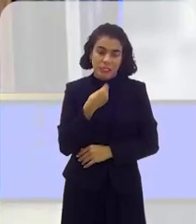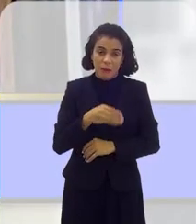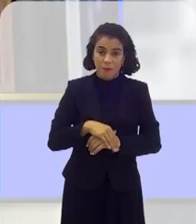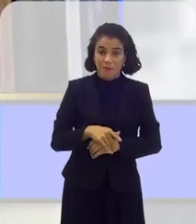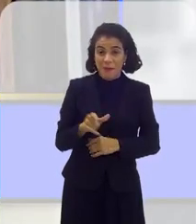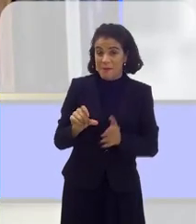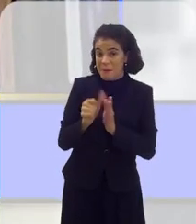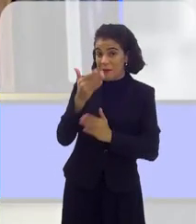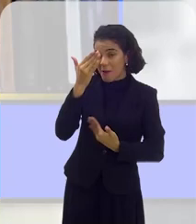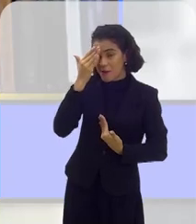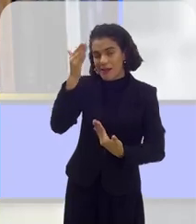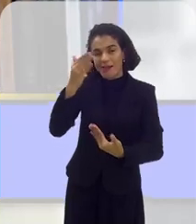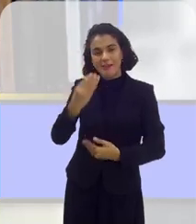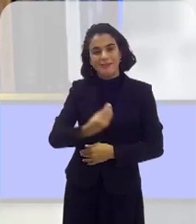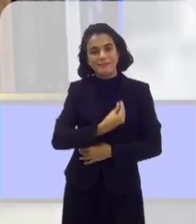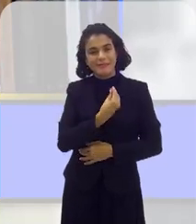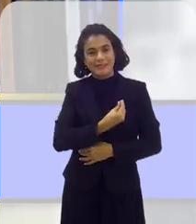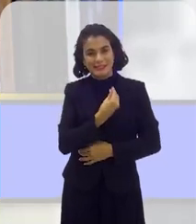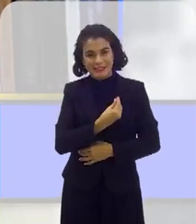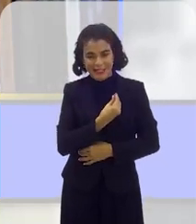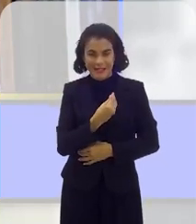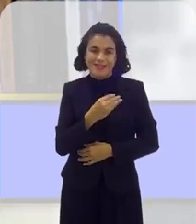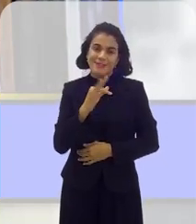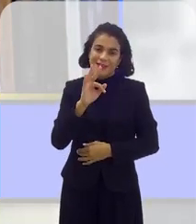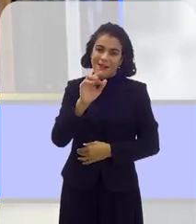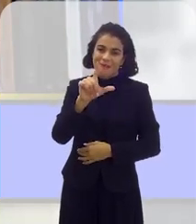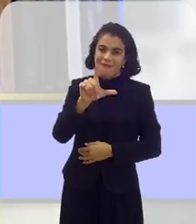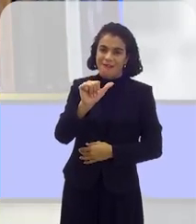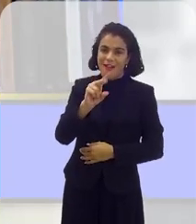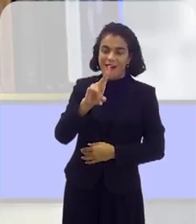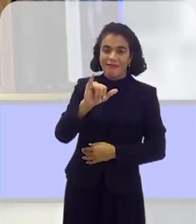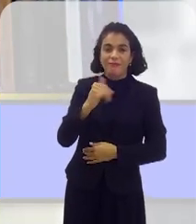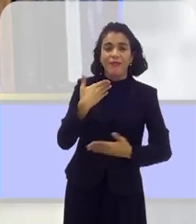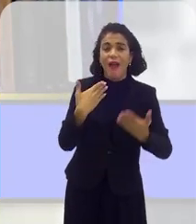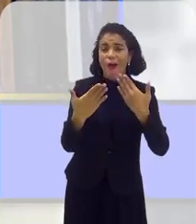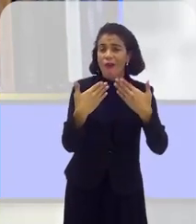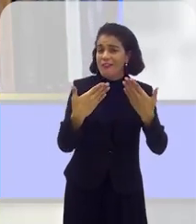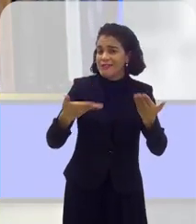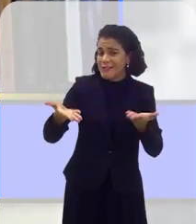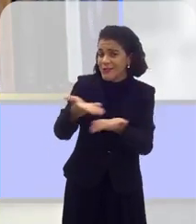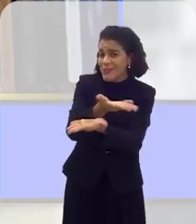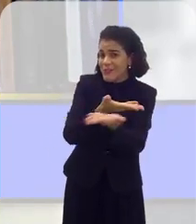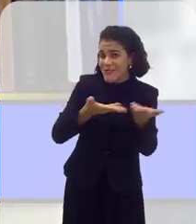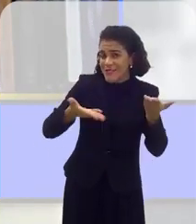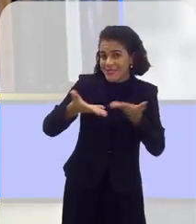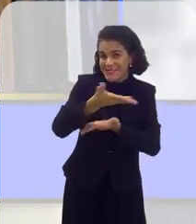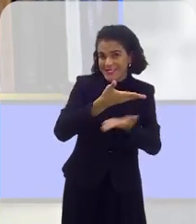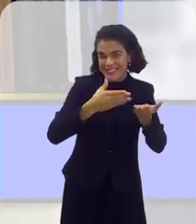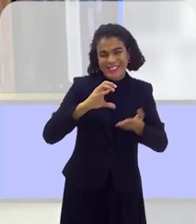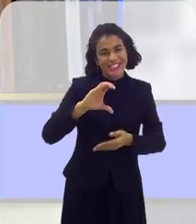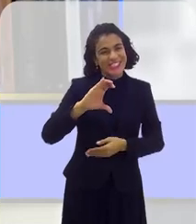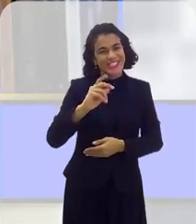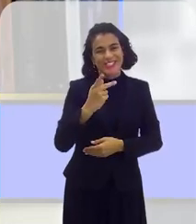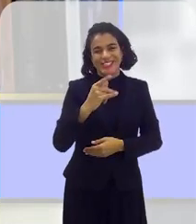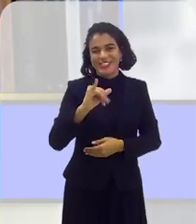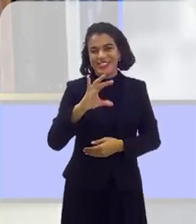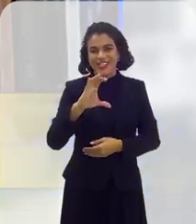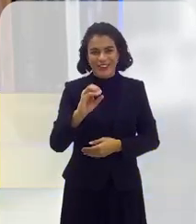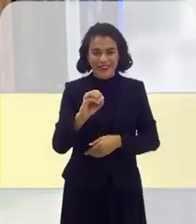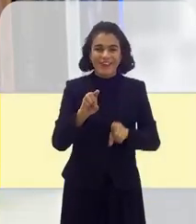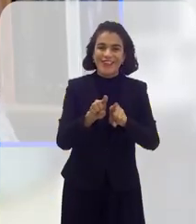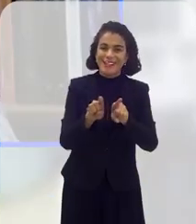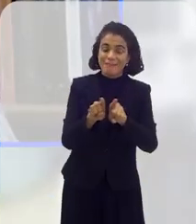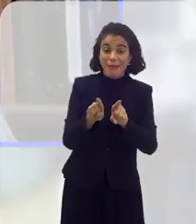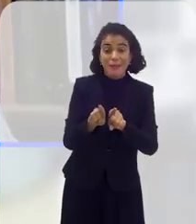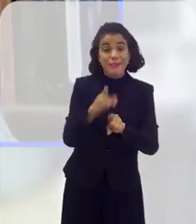de agradecer aqui a presença, a oportunidade de estar falando aqui para você, para o Chico, com você, com o Chico e